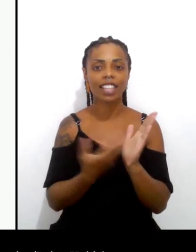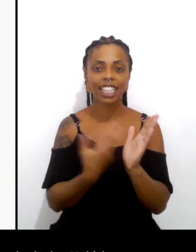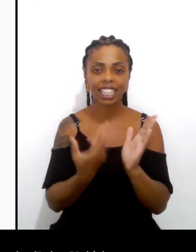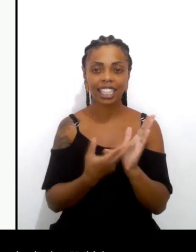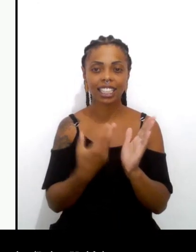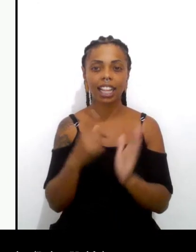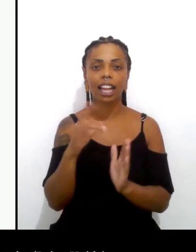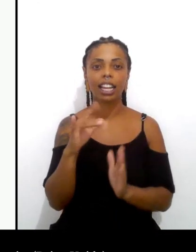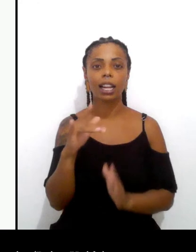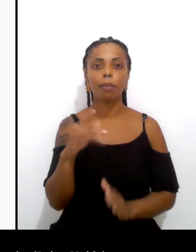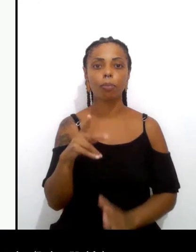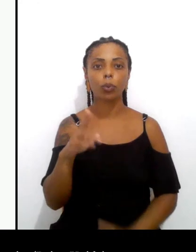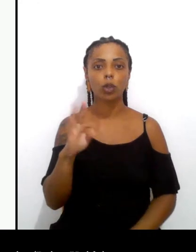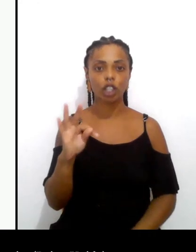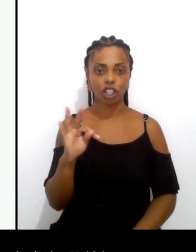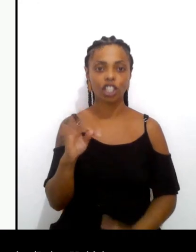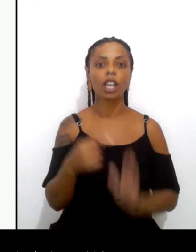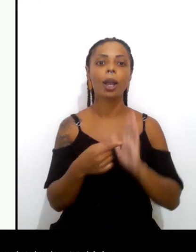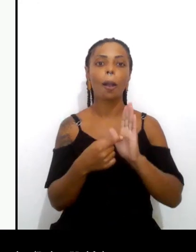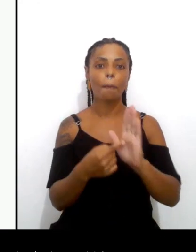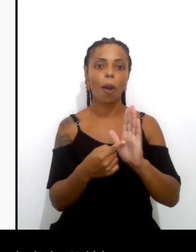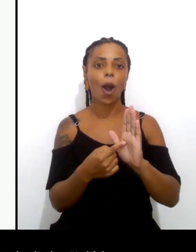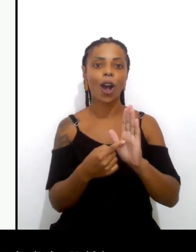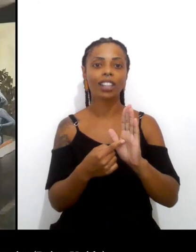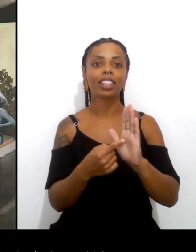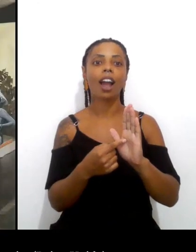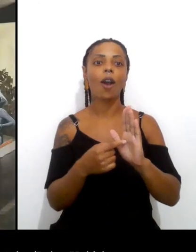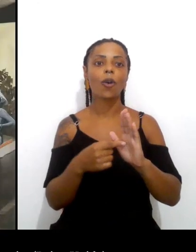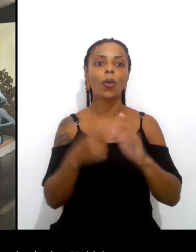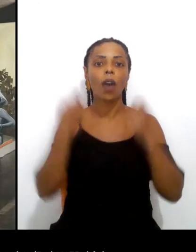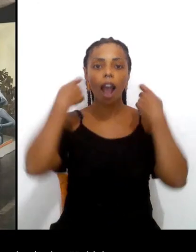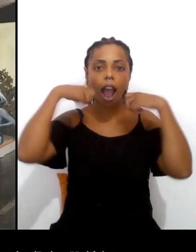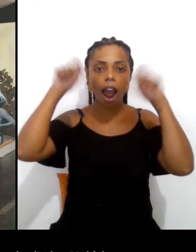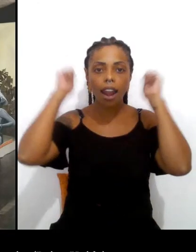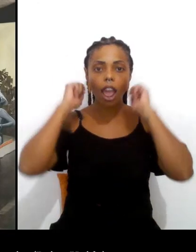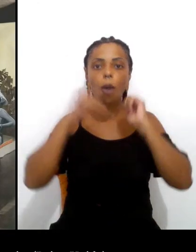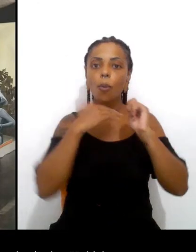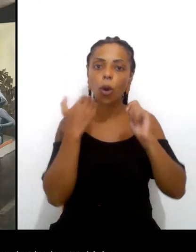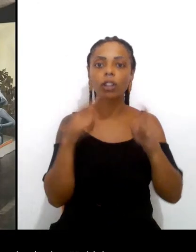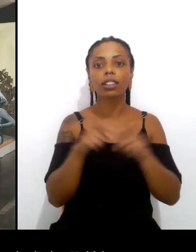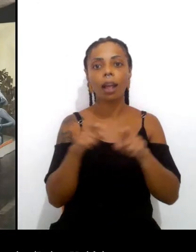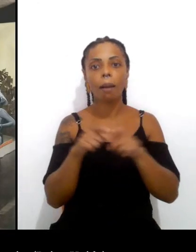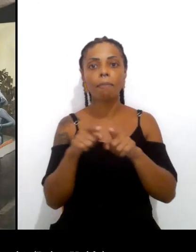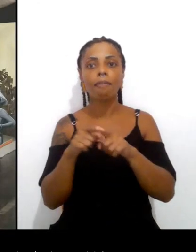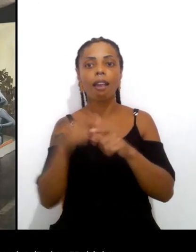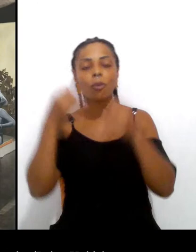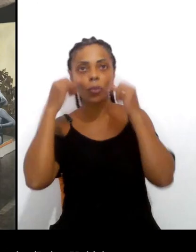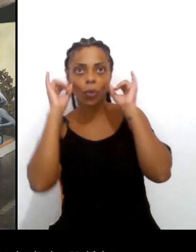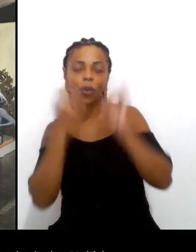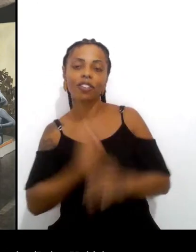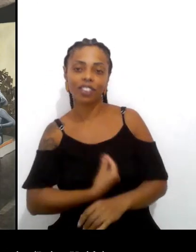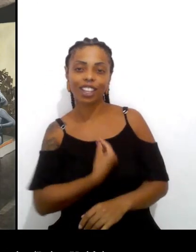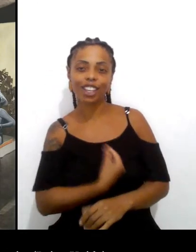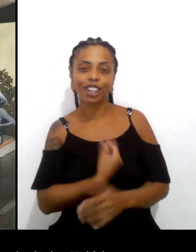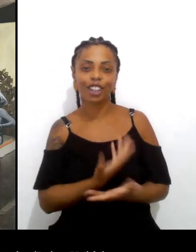e a carne viva o bovino vivo Então essa cultura ela é criticada